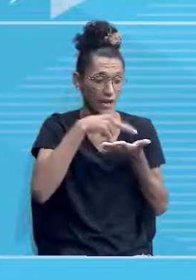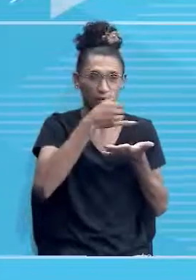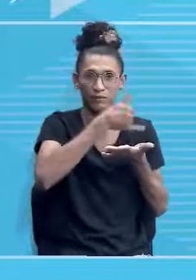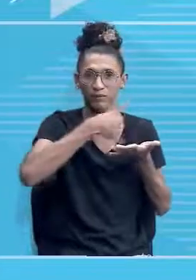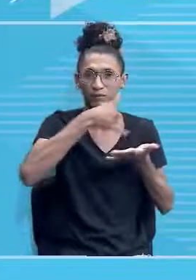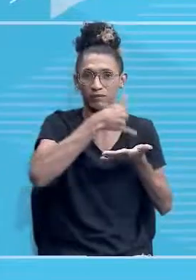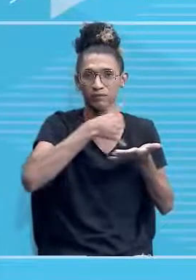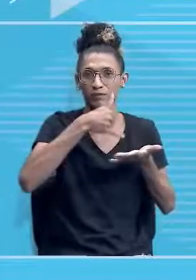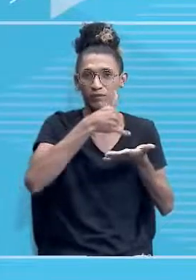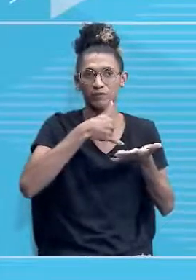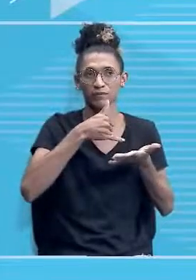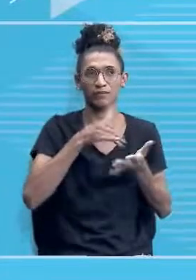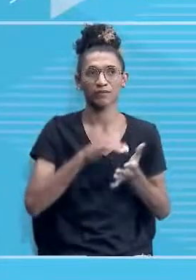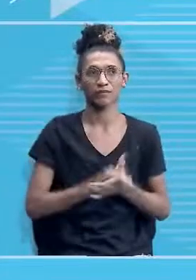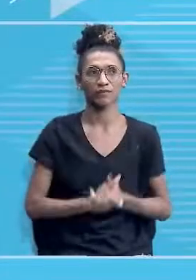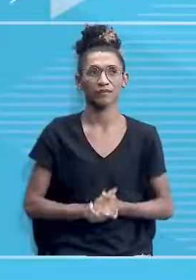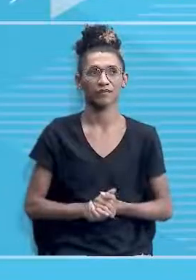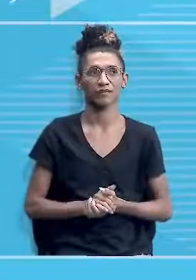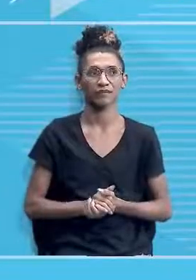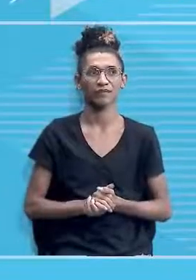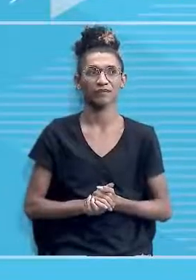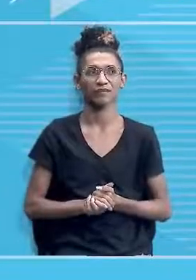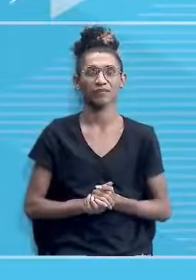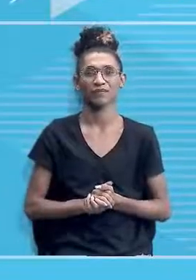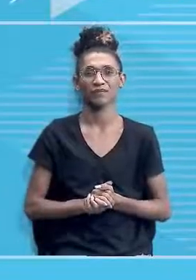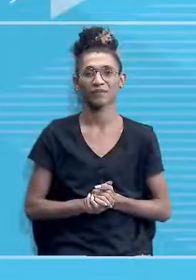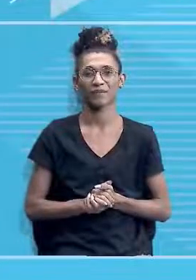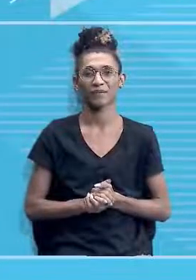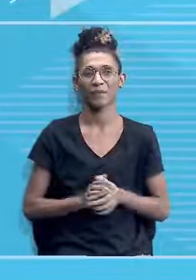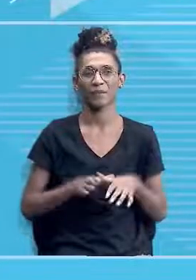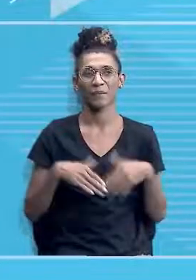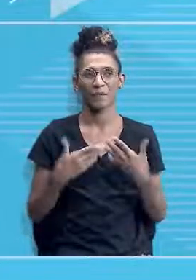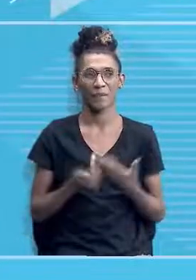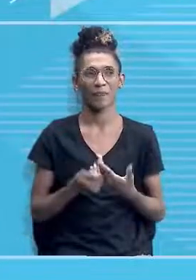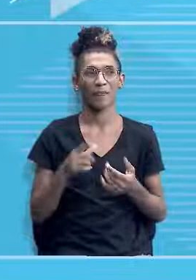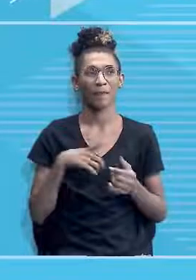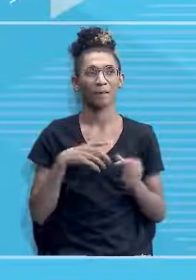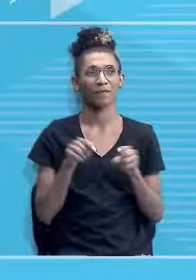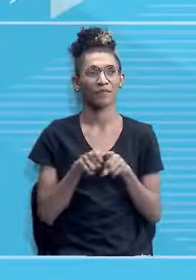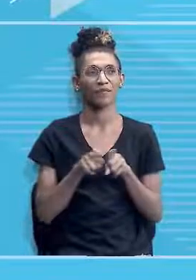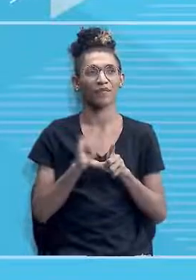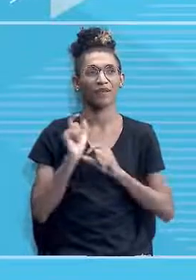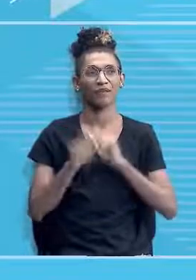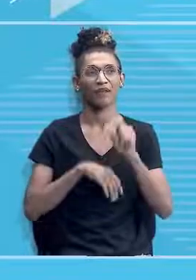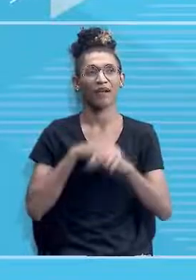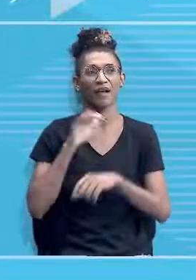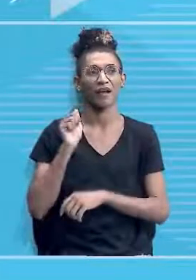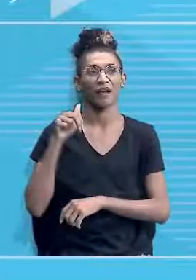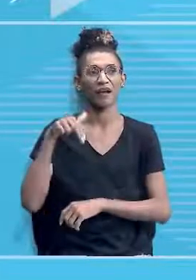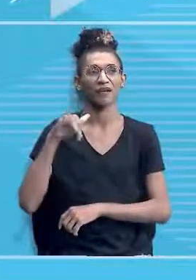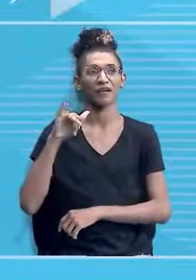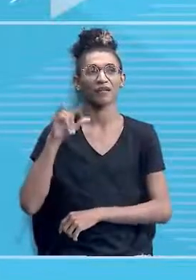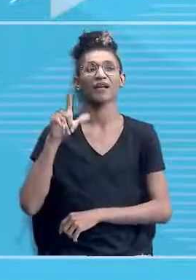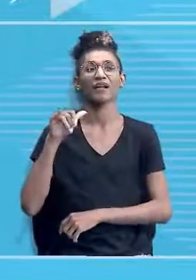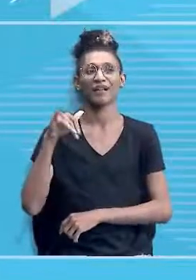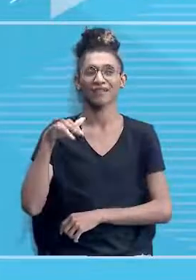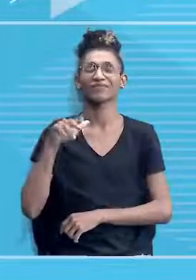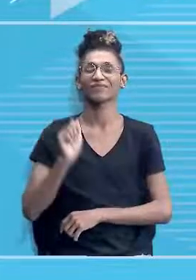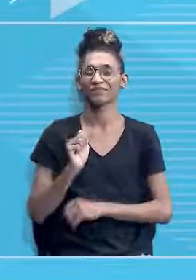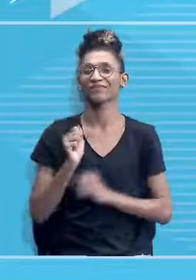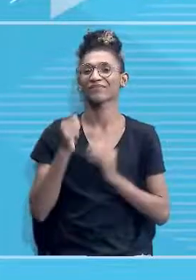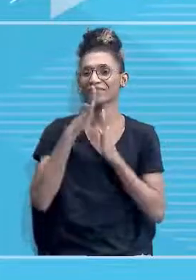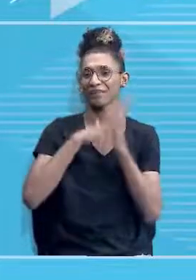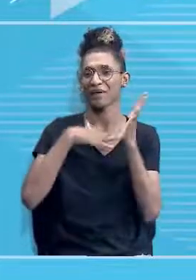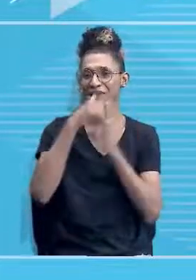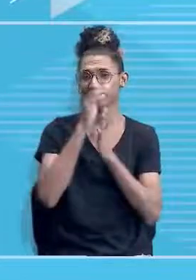atenção certo isso só que tem anilina também Industrial a indústria para